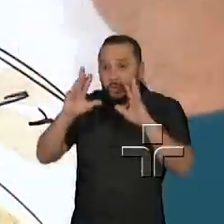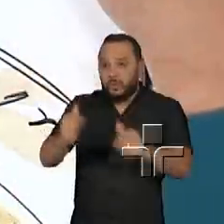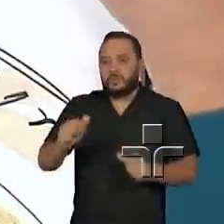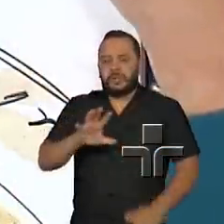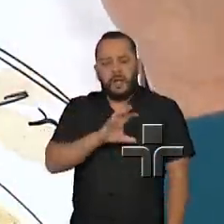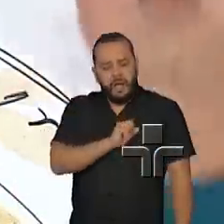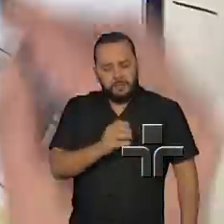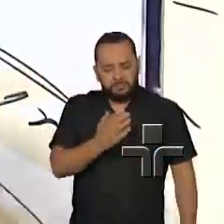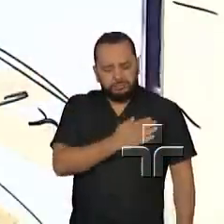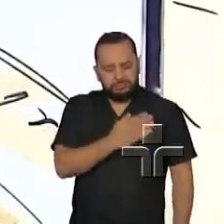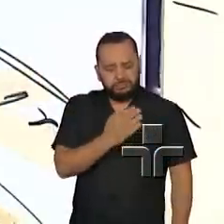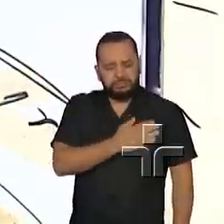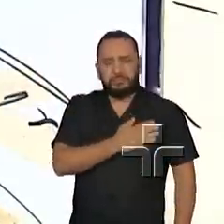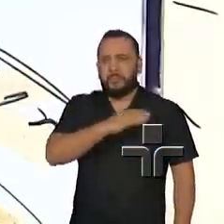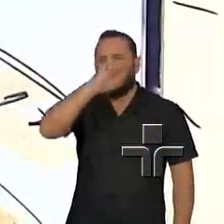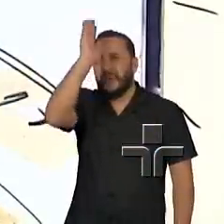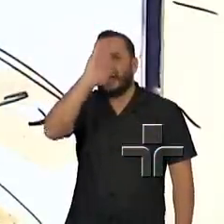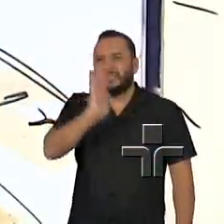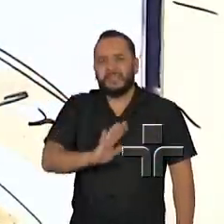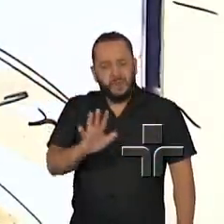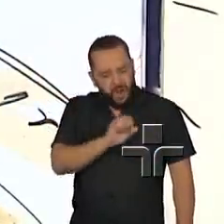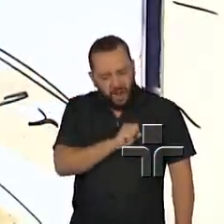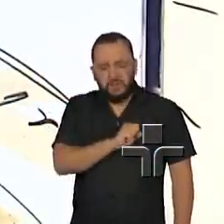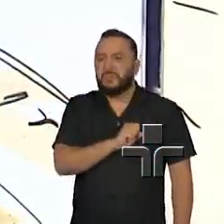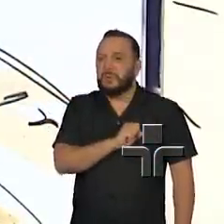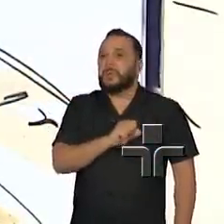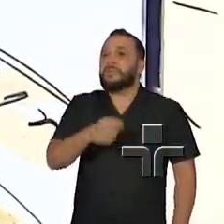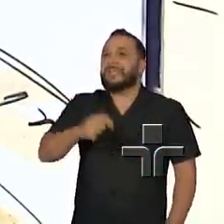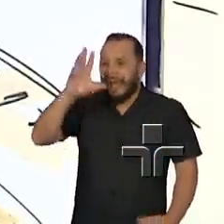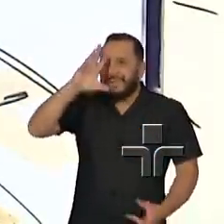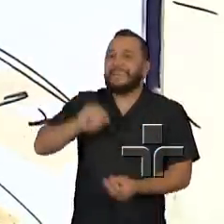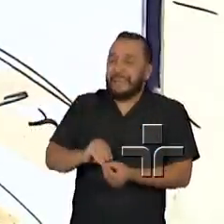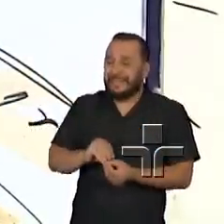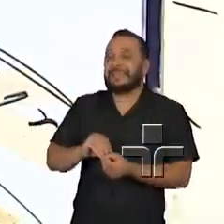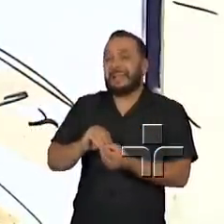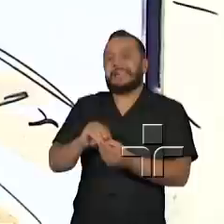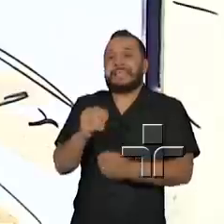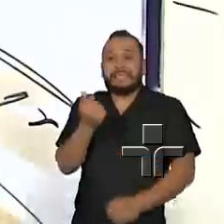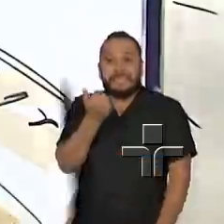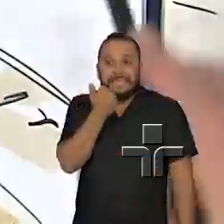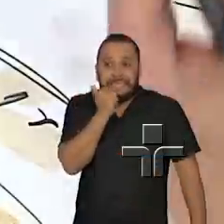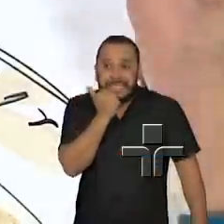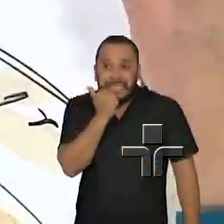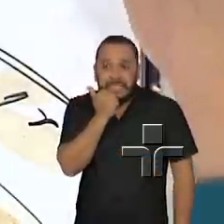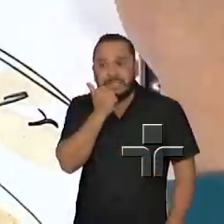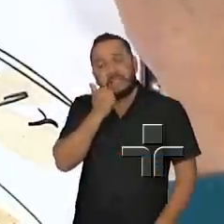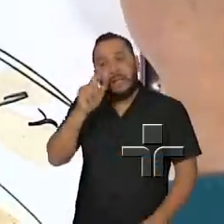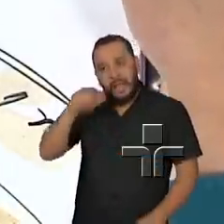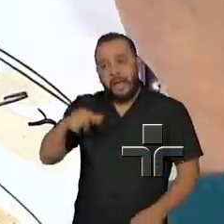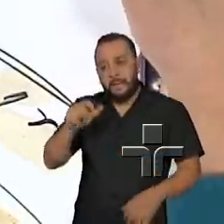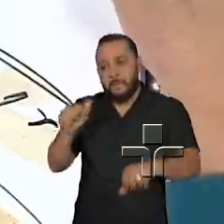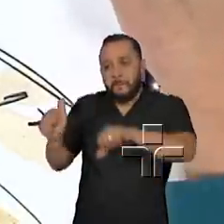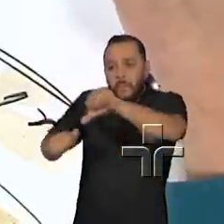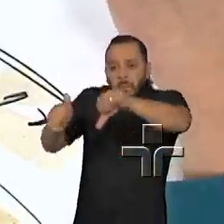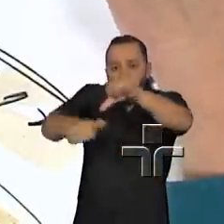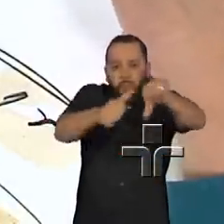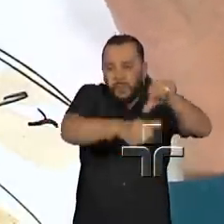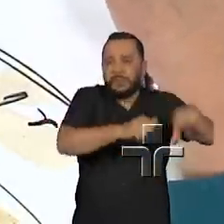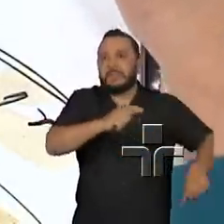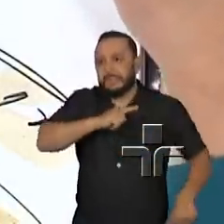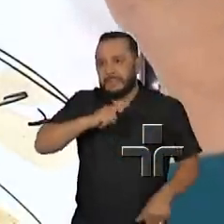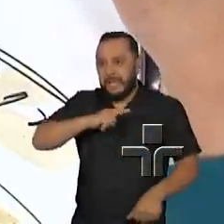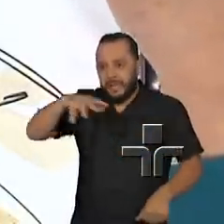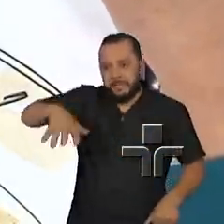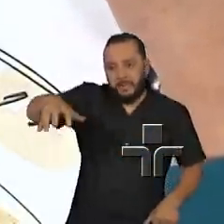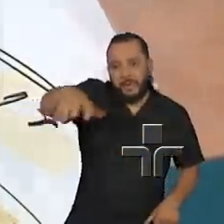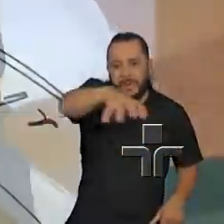a mão no peito e fala eu quero um país decente, tem que compreender que nós estamos falando de mudanças estruturais e que precisam ser continuadas. E o parlamento é